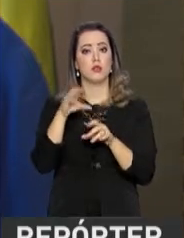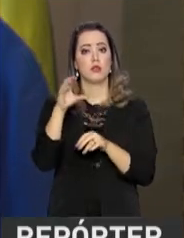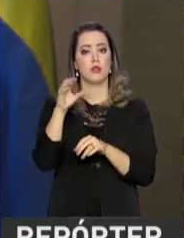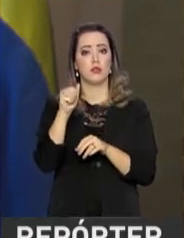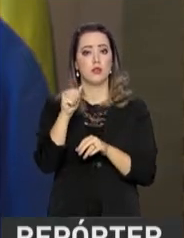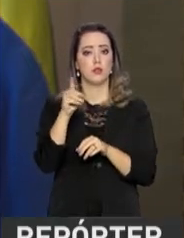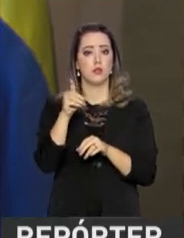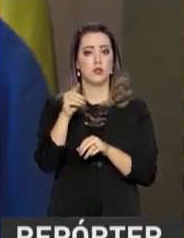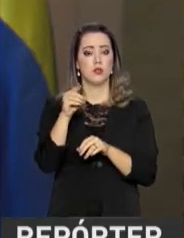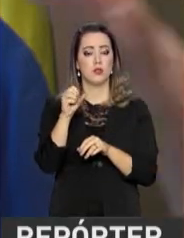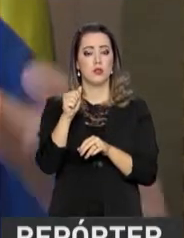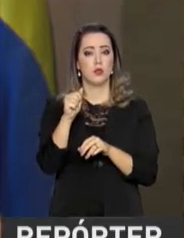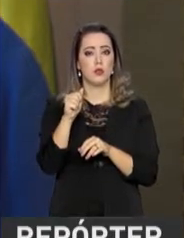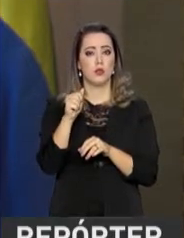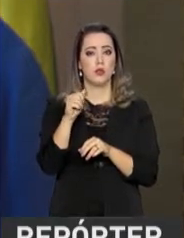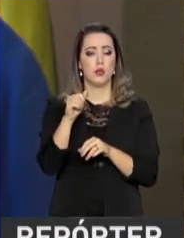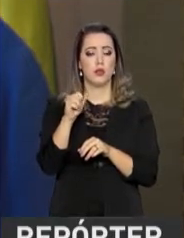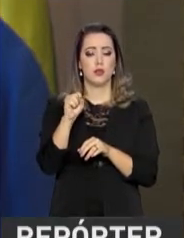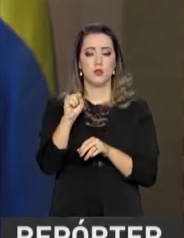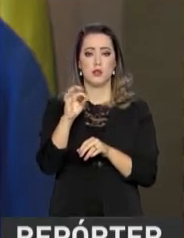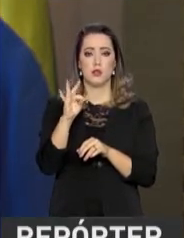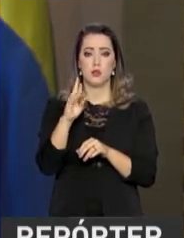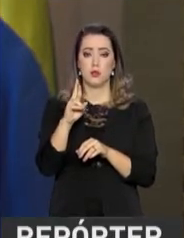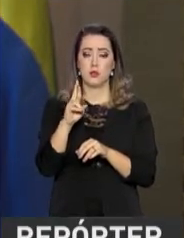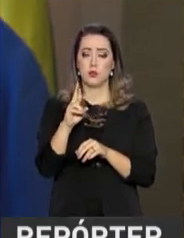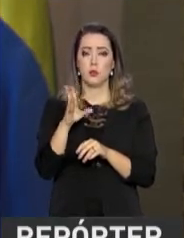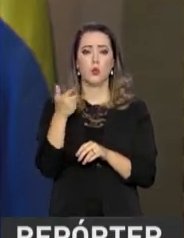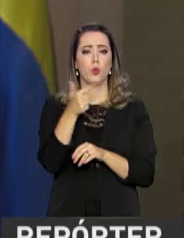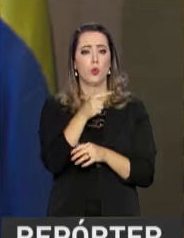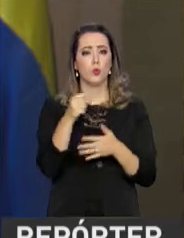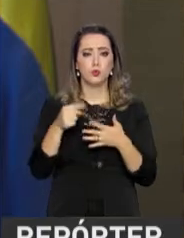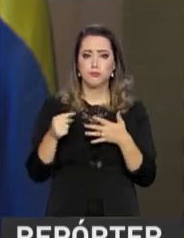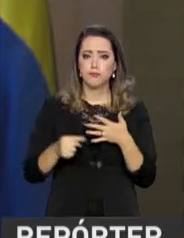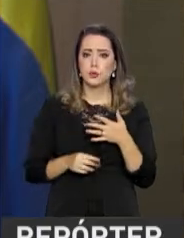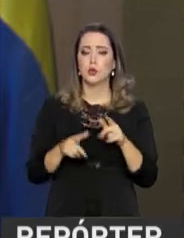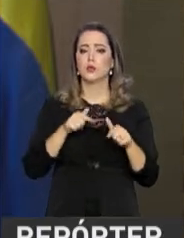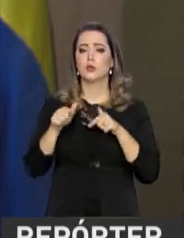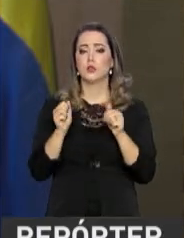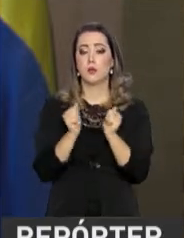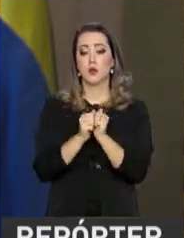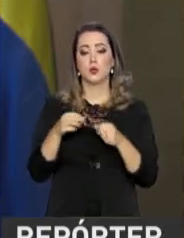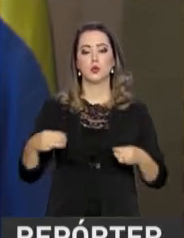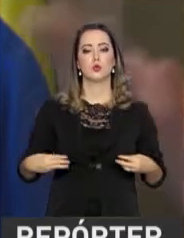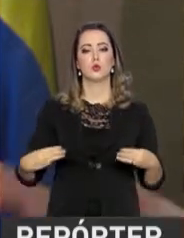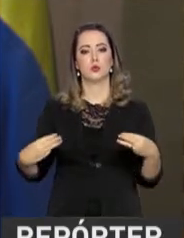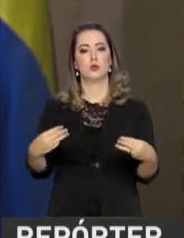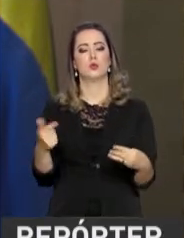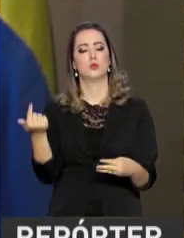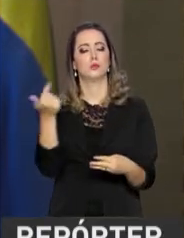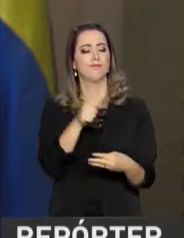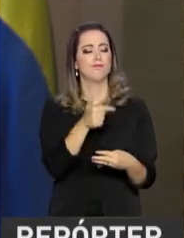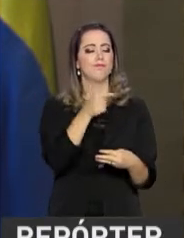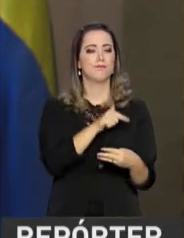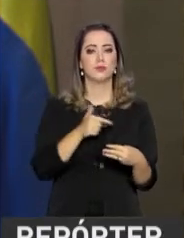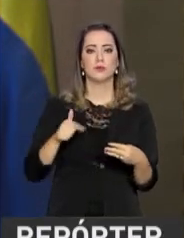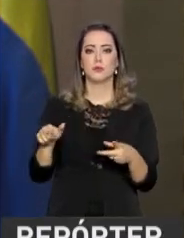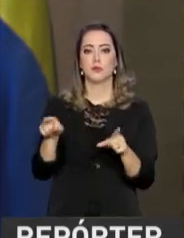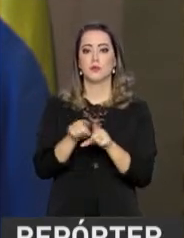né, em vários outros trabalhos desenvolvidos pelo Ministério, então, e outras tantas